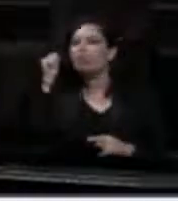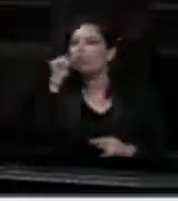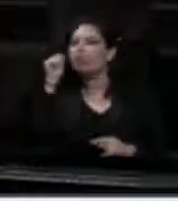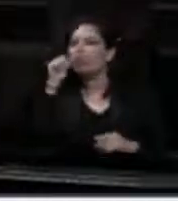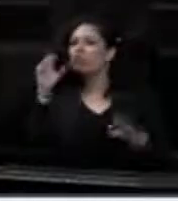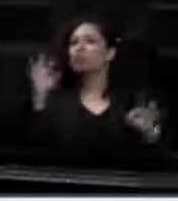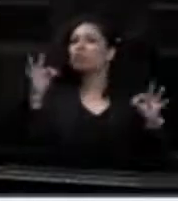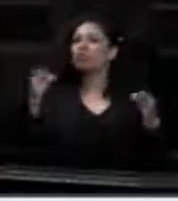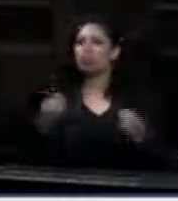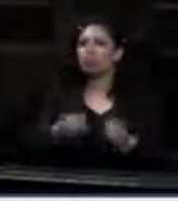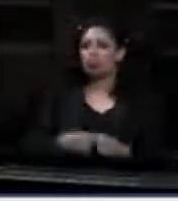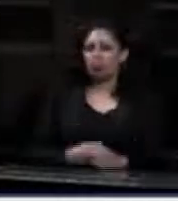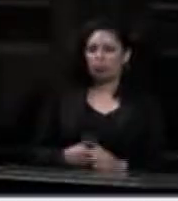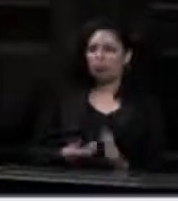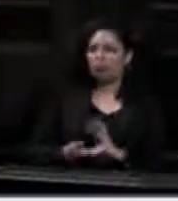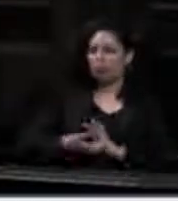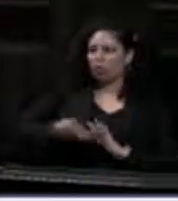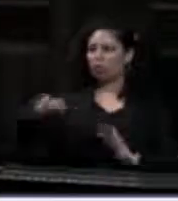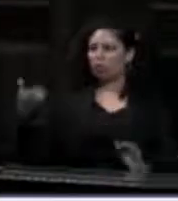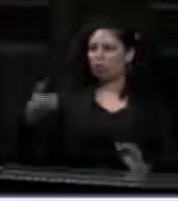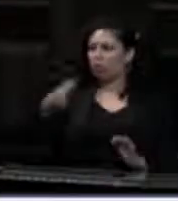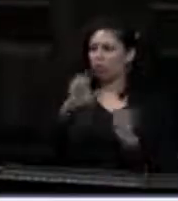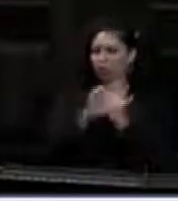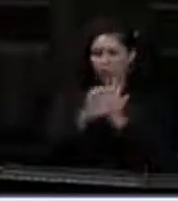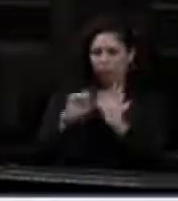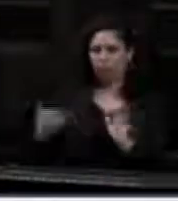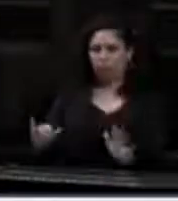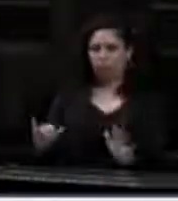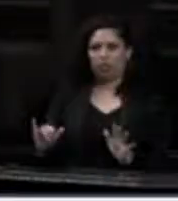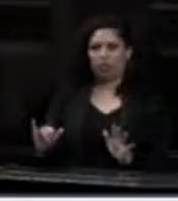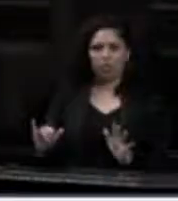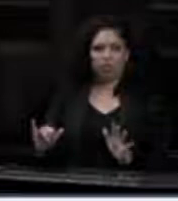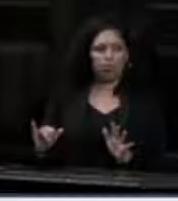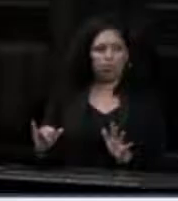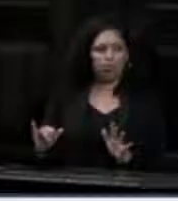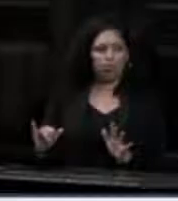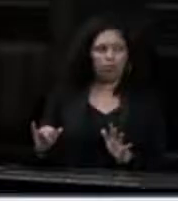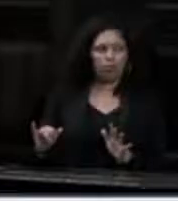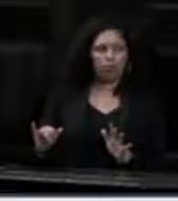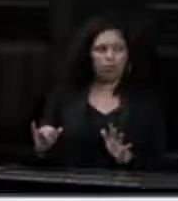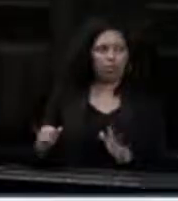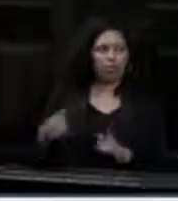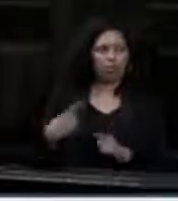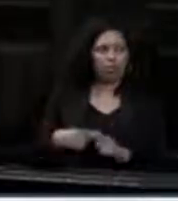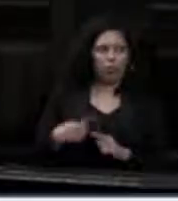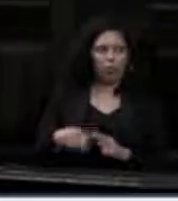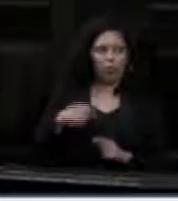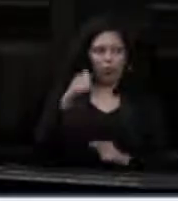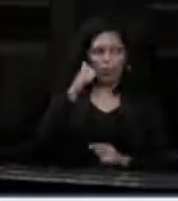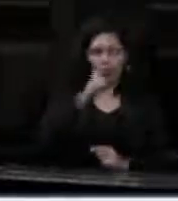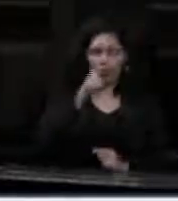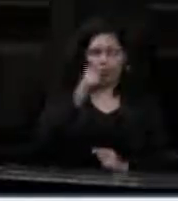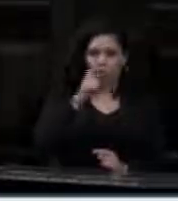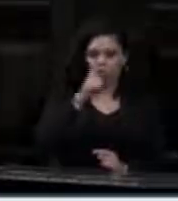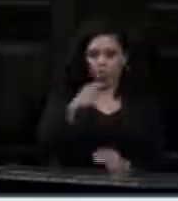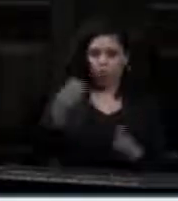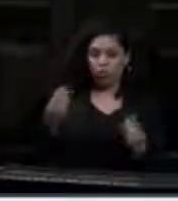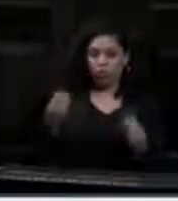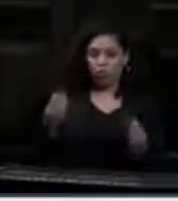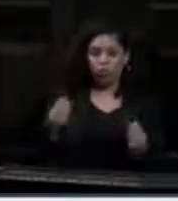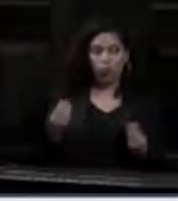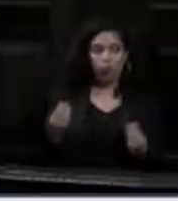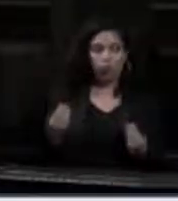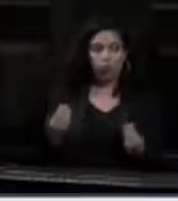de retirada de pauta dessa legislação, que veio na época em que mulheres vinham sendo agredidas